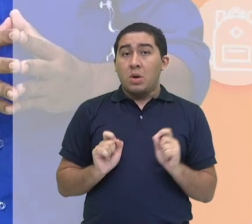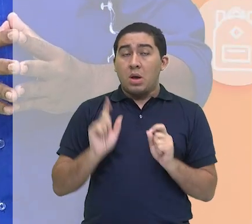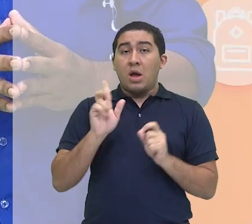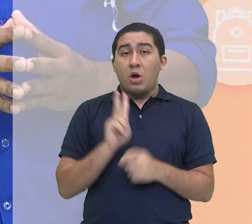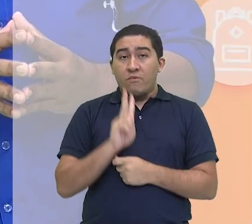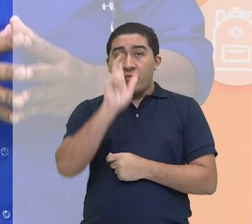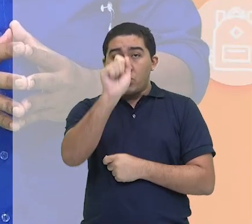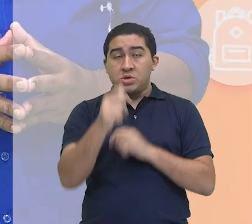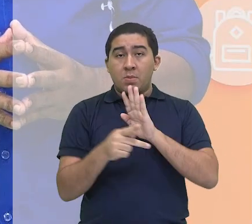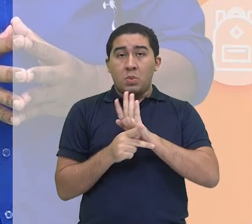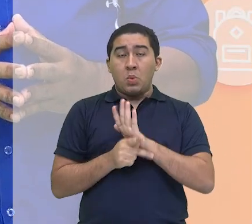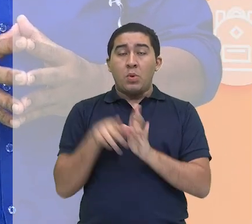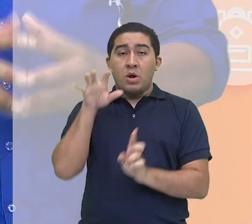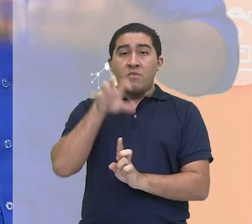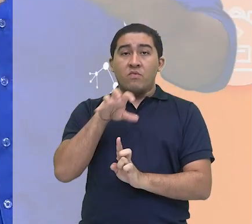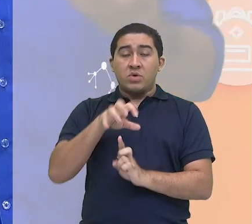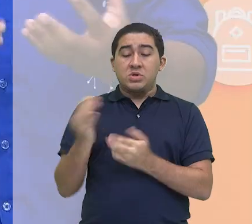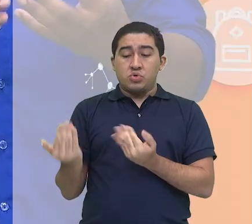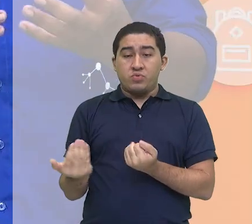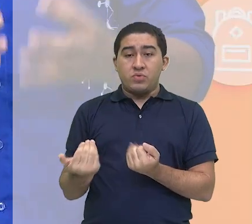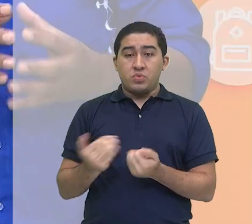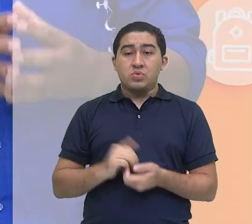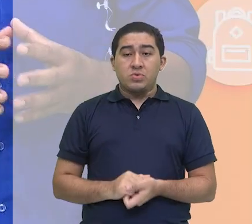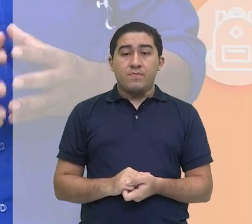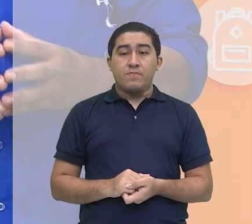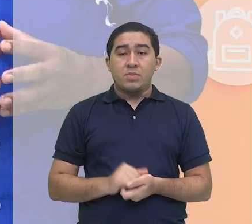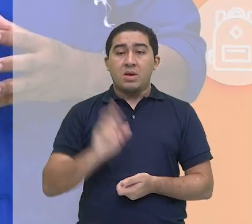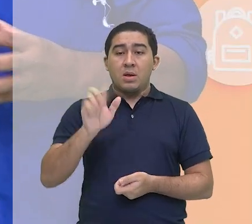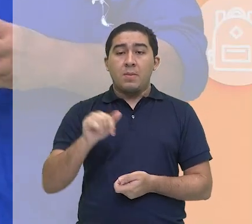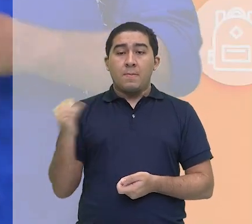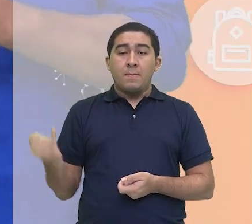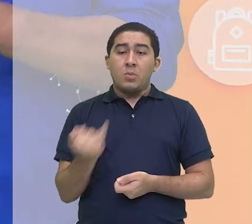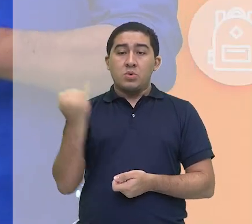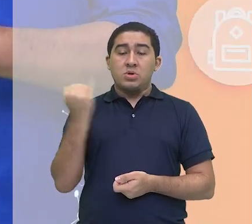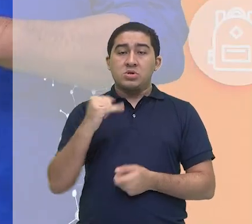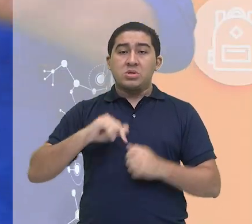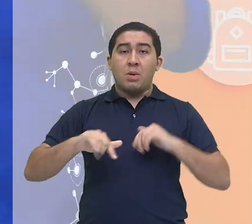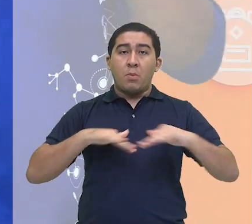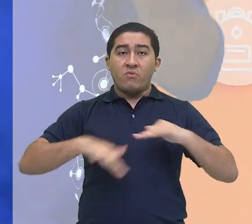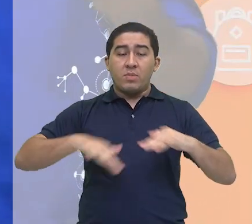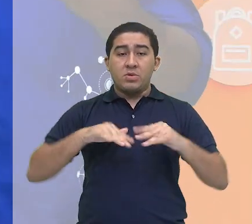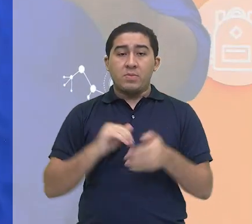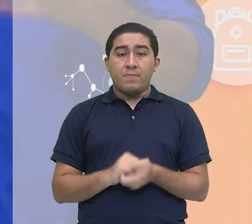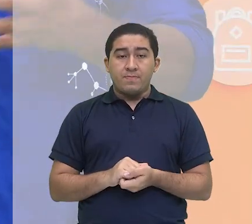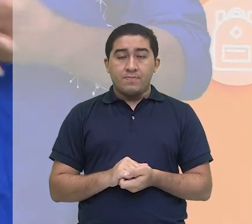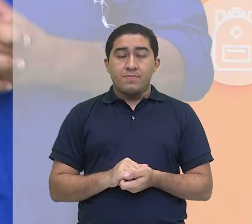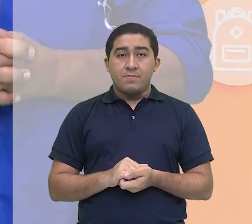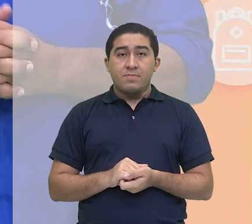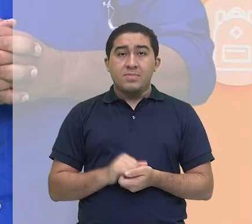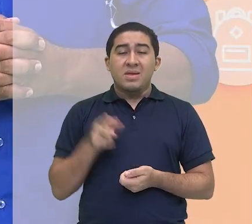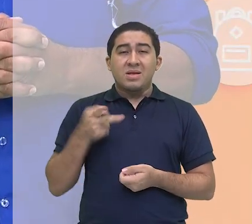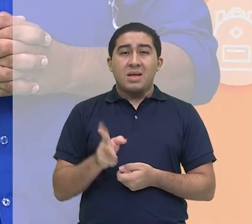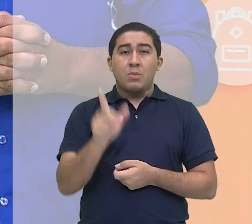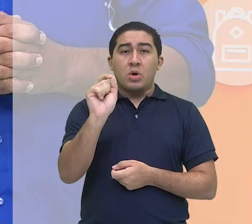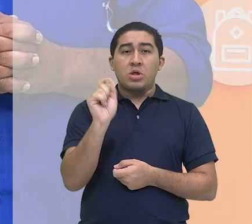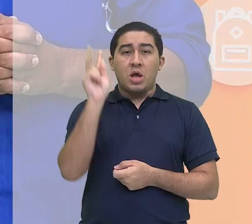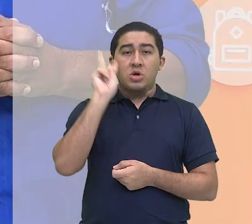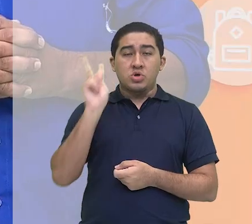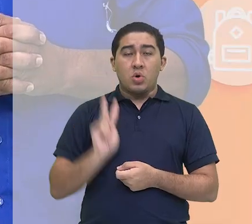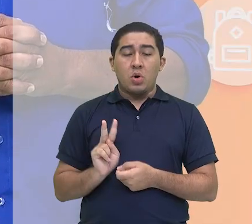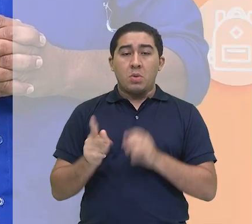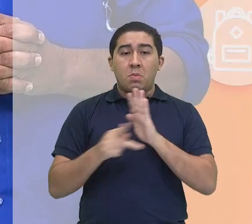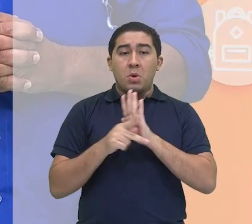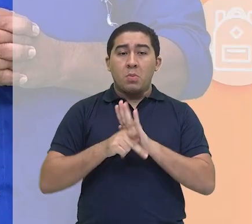da influência da juventude. Então é isso que é importante, né, nesses movimentos, que sempre na história, como os movimentos